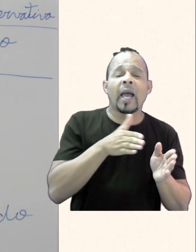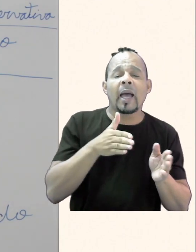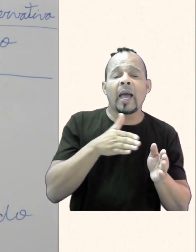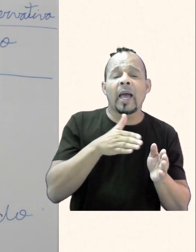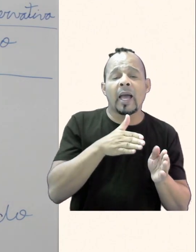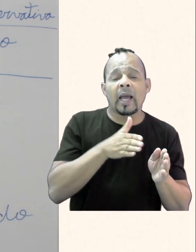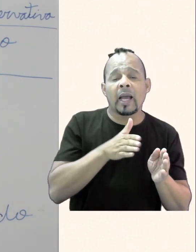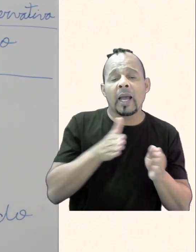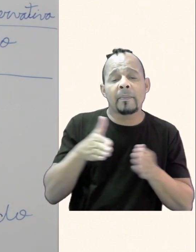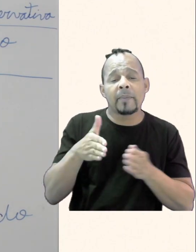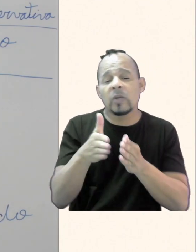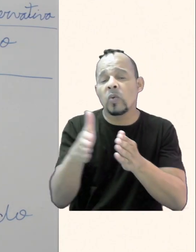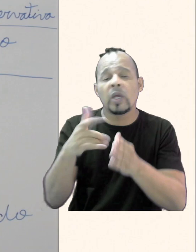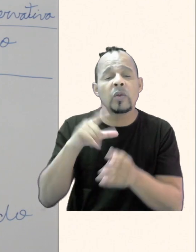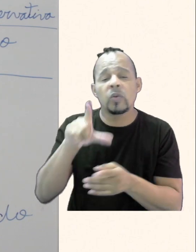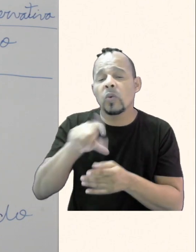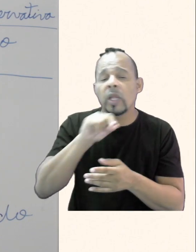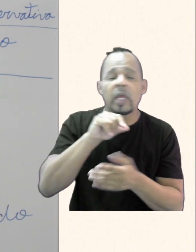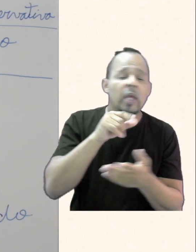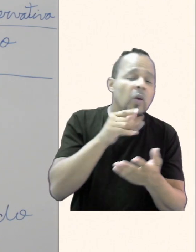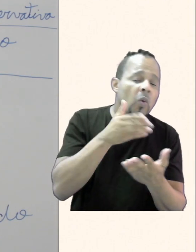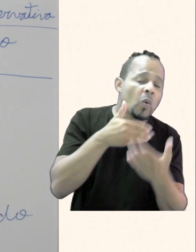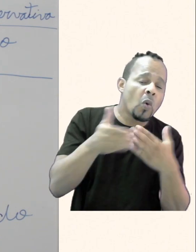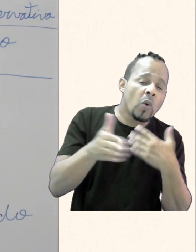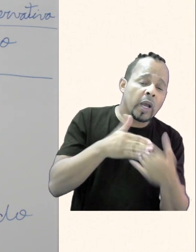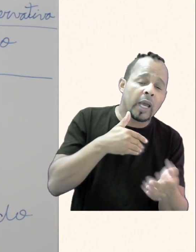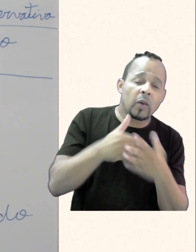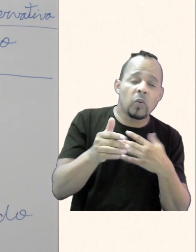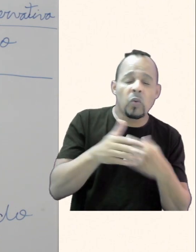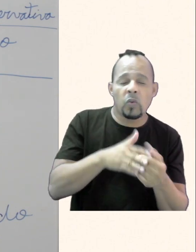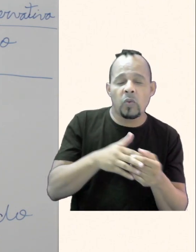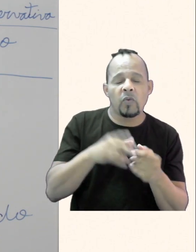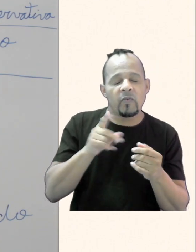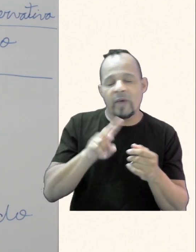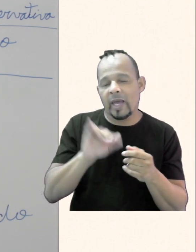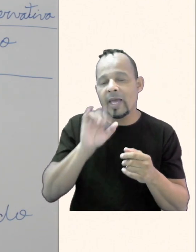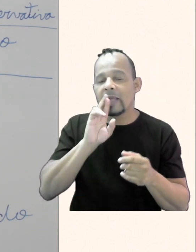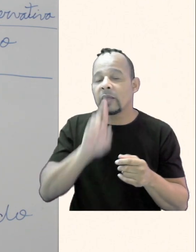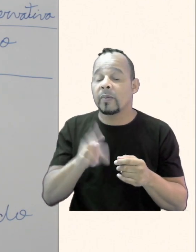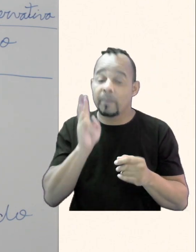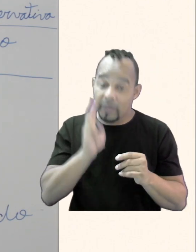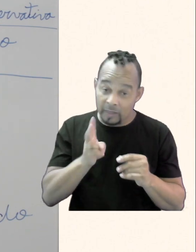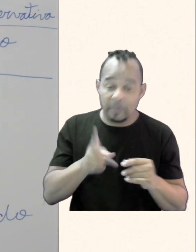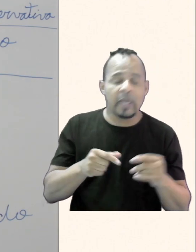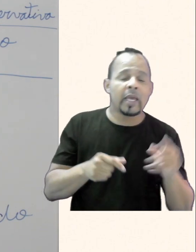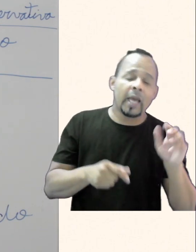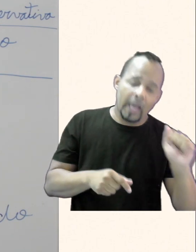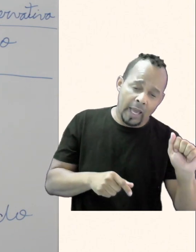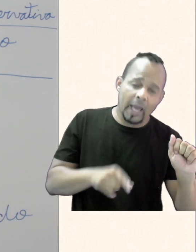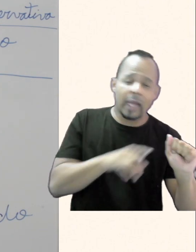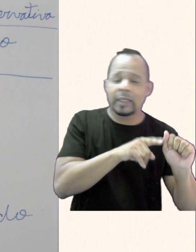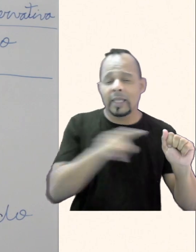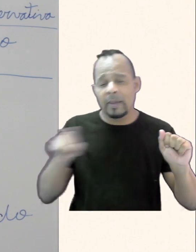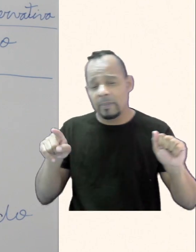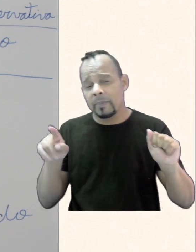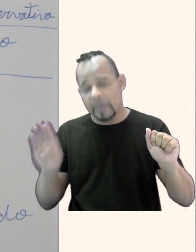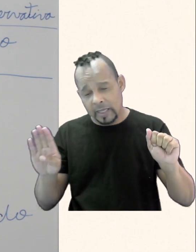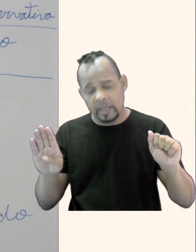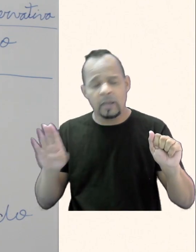o mesmo para ir de um ponto A até um ponto B. Bacana? Muito